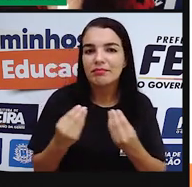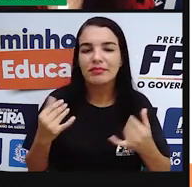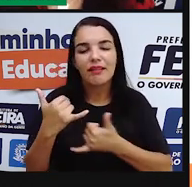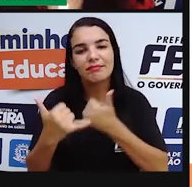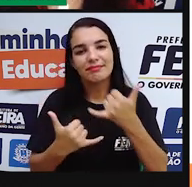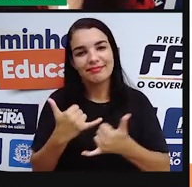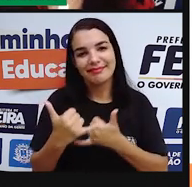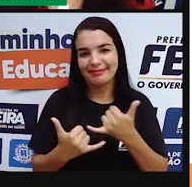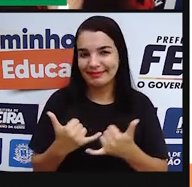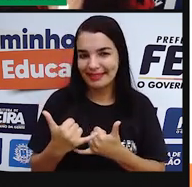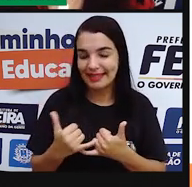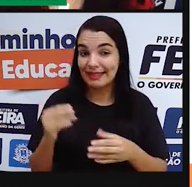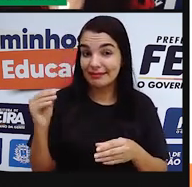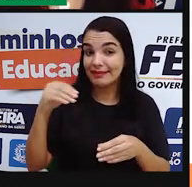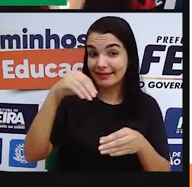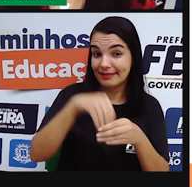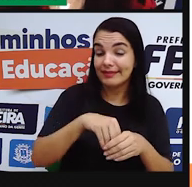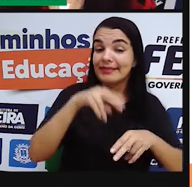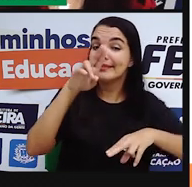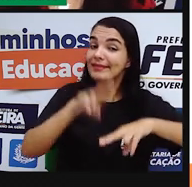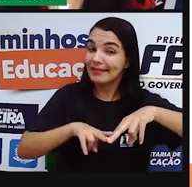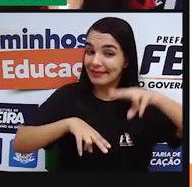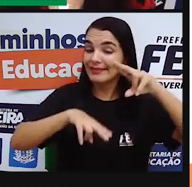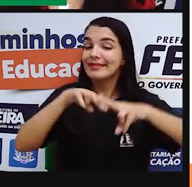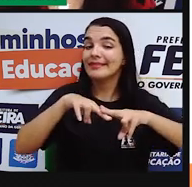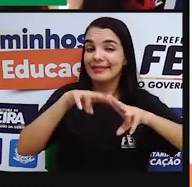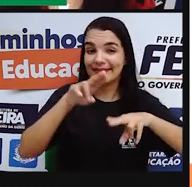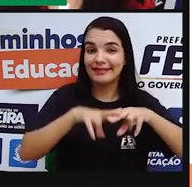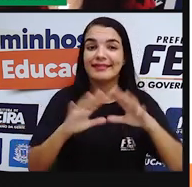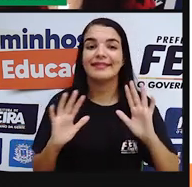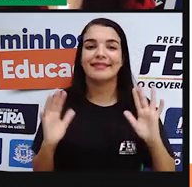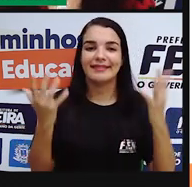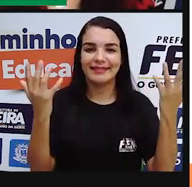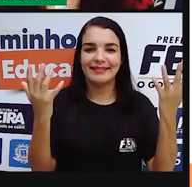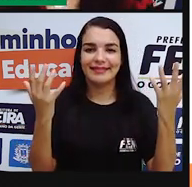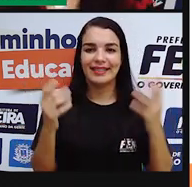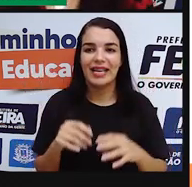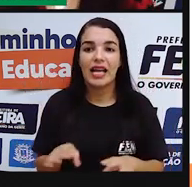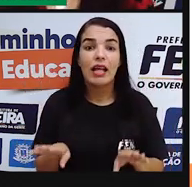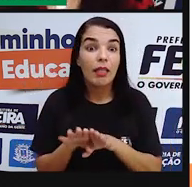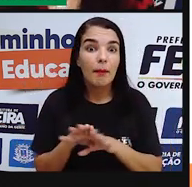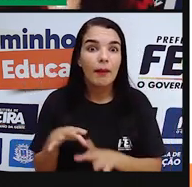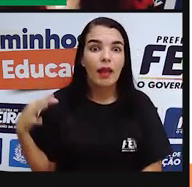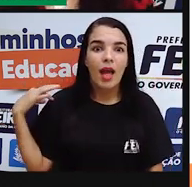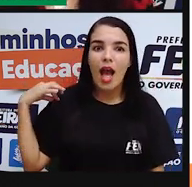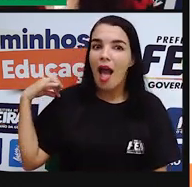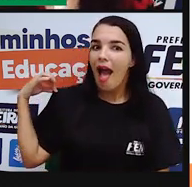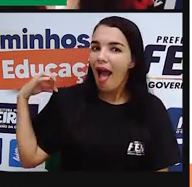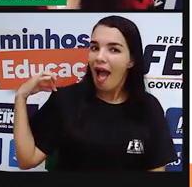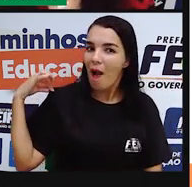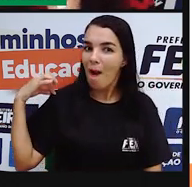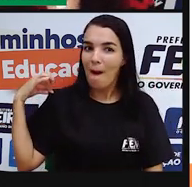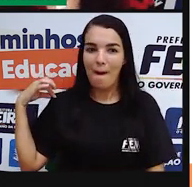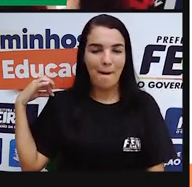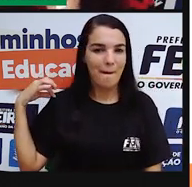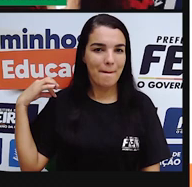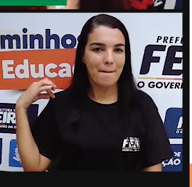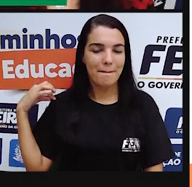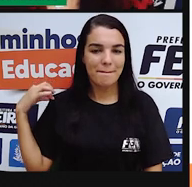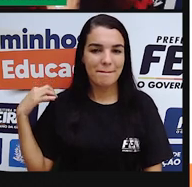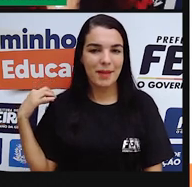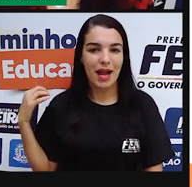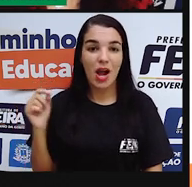de brincadeiras, são brincadeiras que a gente faz aí no São João. E as roupas, que geralmente a gente